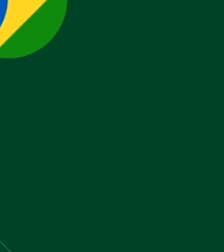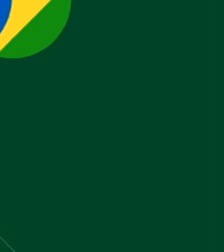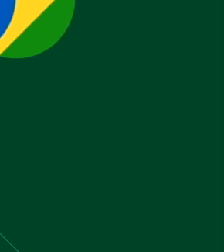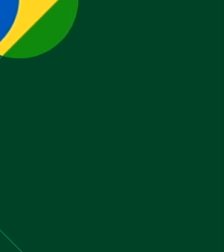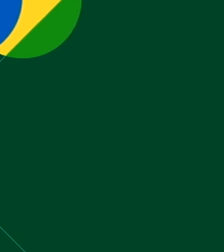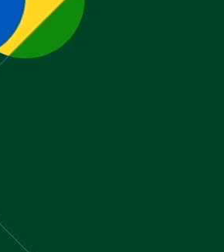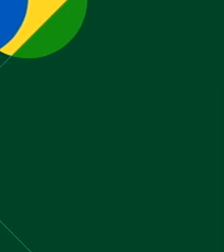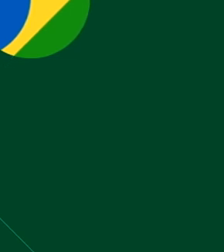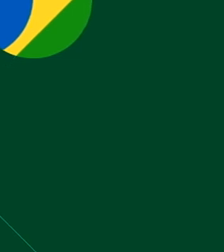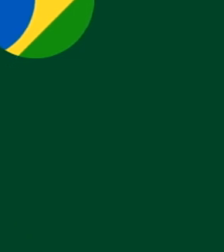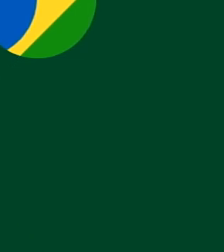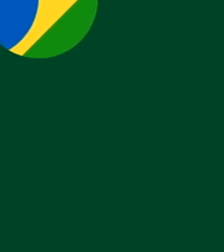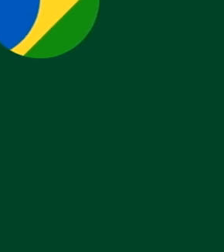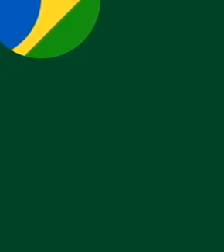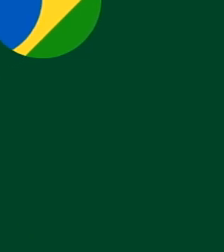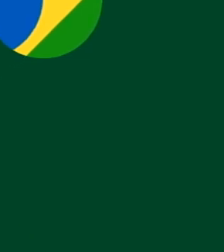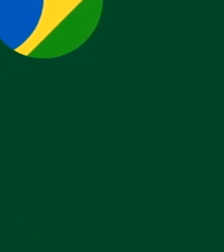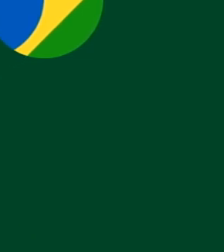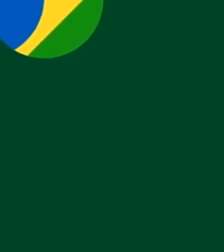Momento Saúde